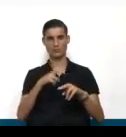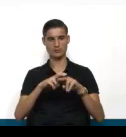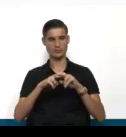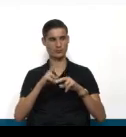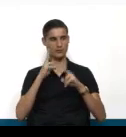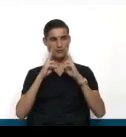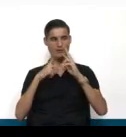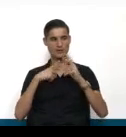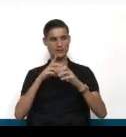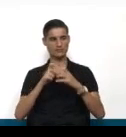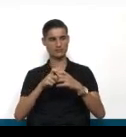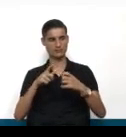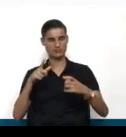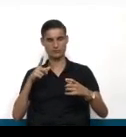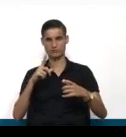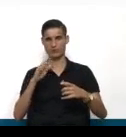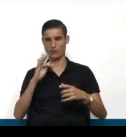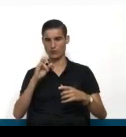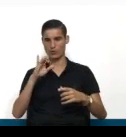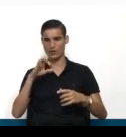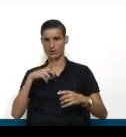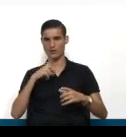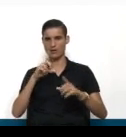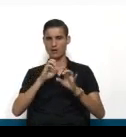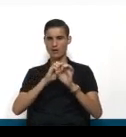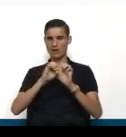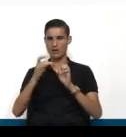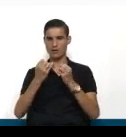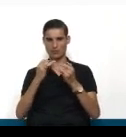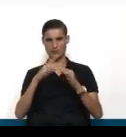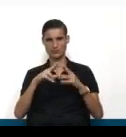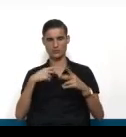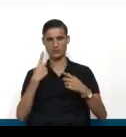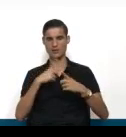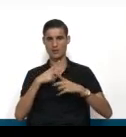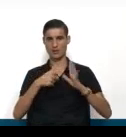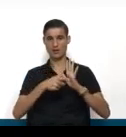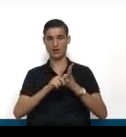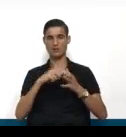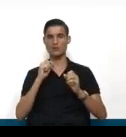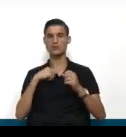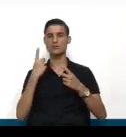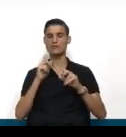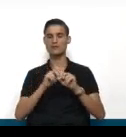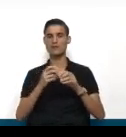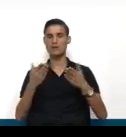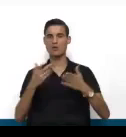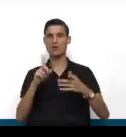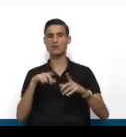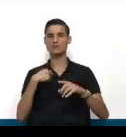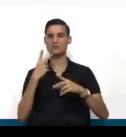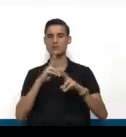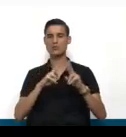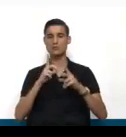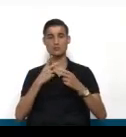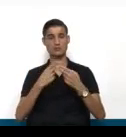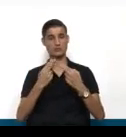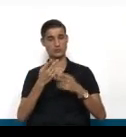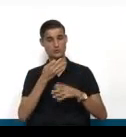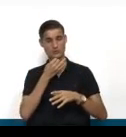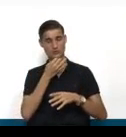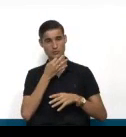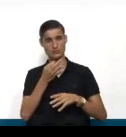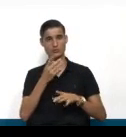a série de Fourier e calcular os coeficientes, que é a solução que a gente tem anteriormente, o que a gente vai fazer? Nós vamos usar um truque aqui, olha lá,